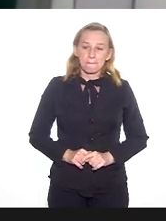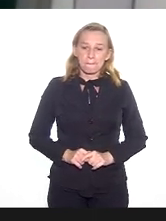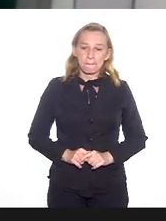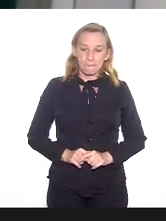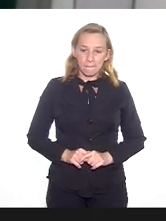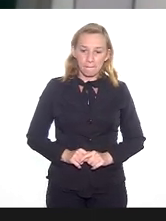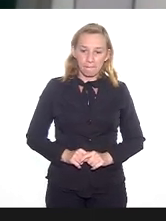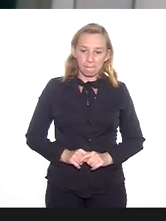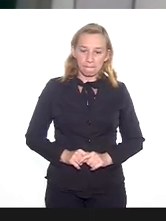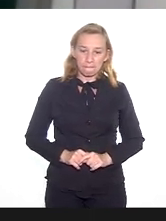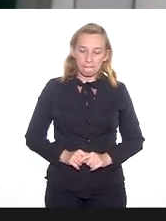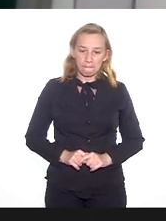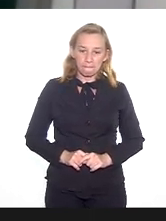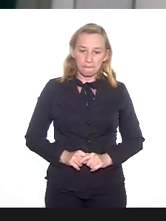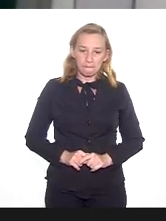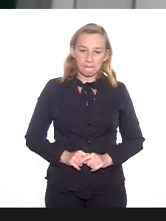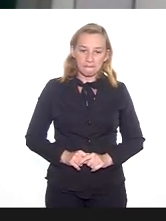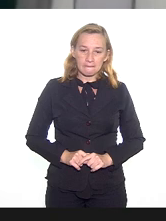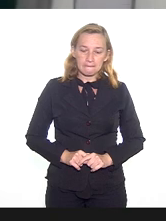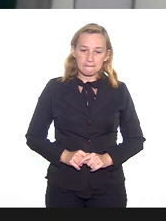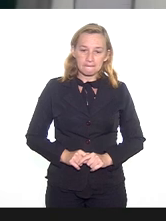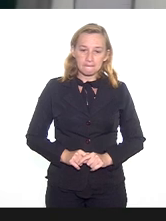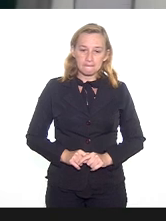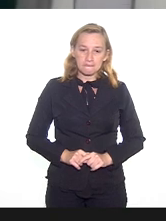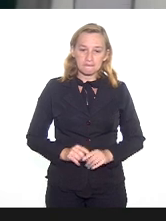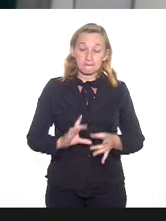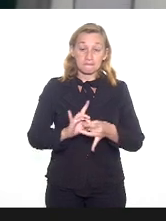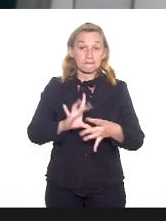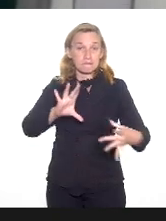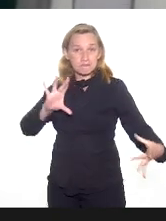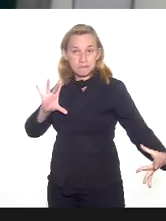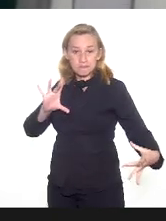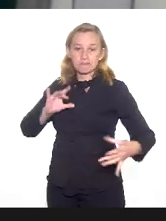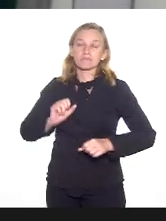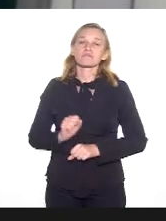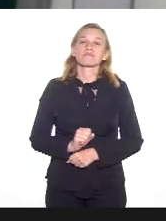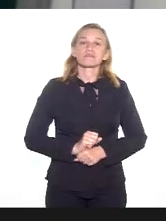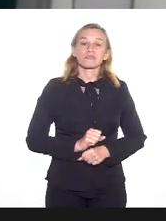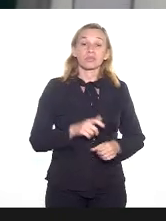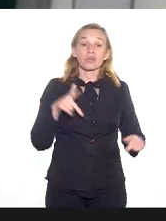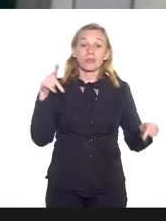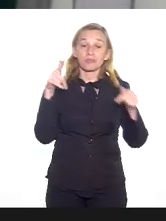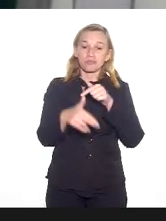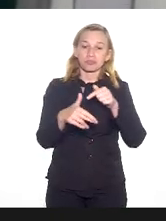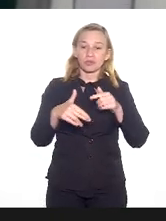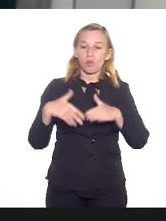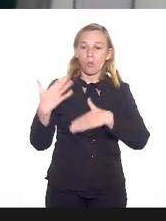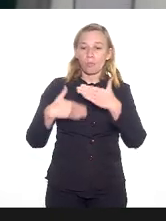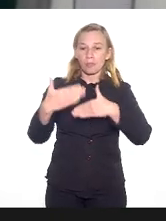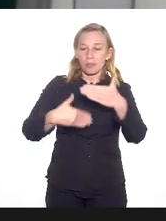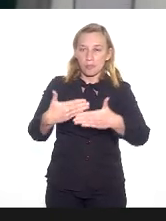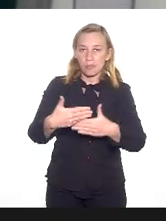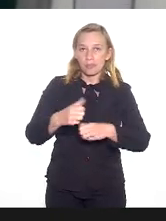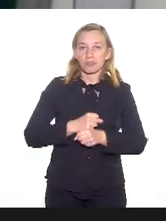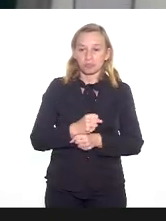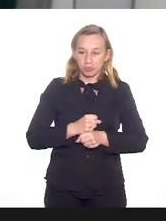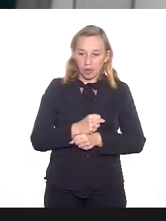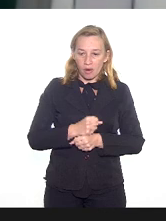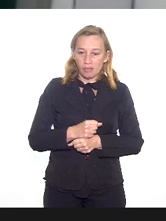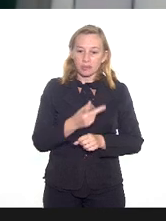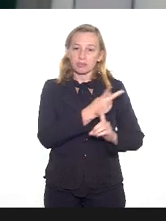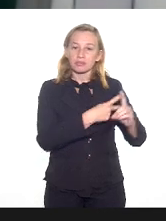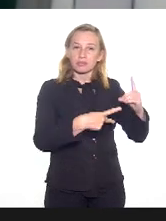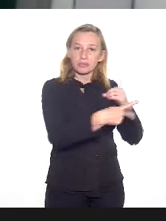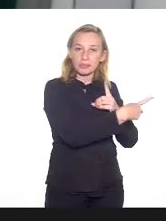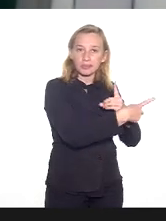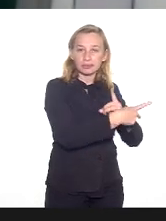as onerações e desvinculações que foram impingidas ao longo do ano, dos anos ao Rio